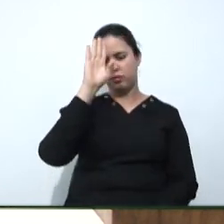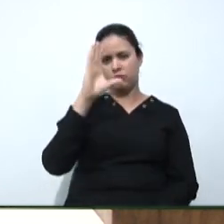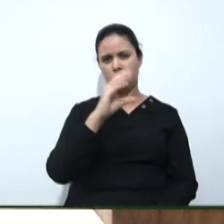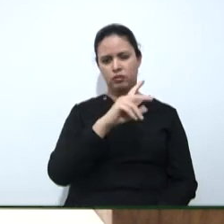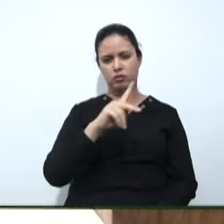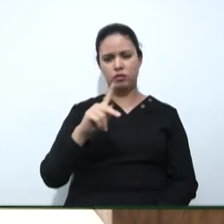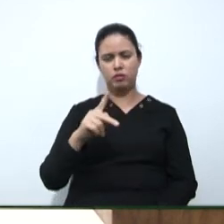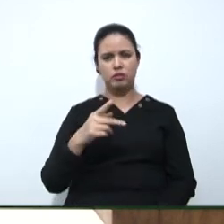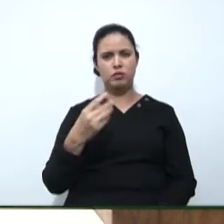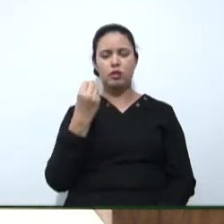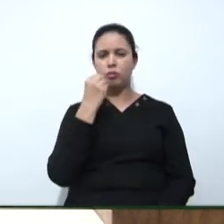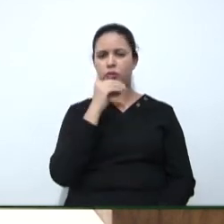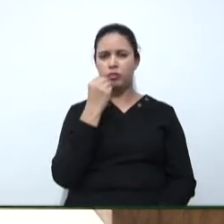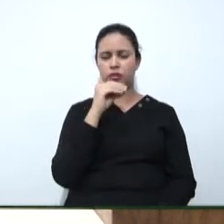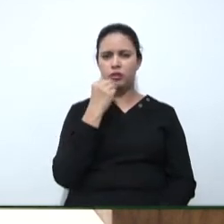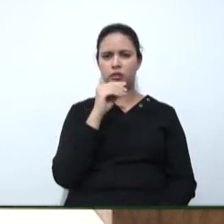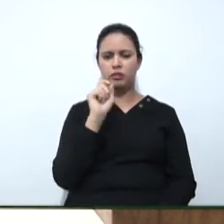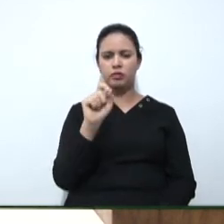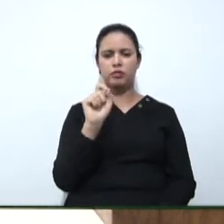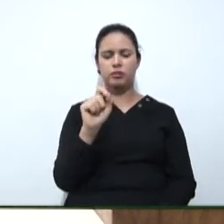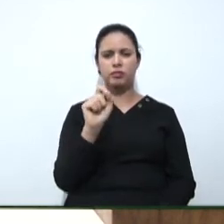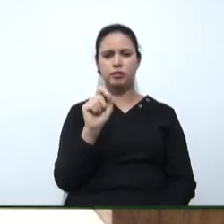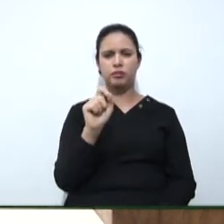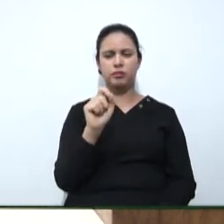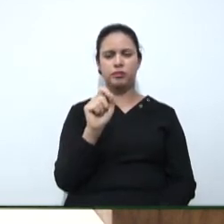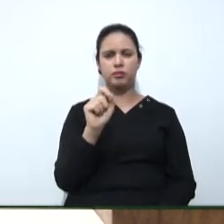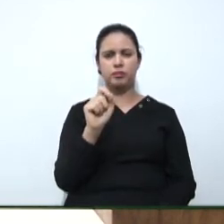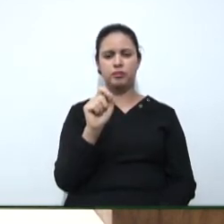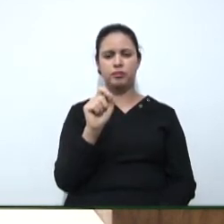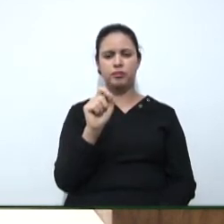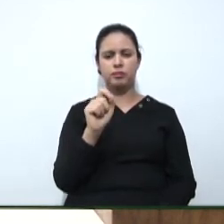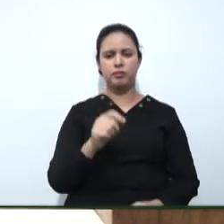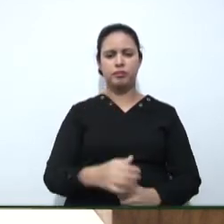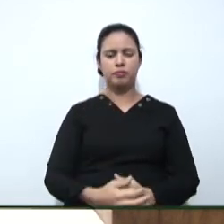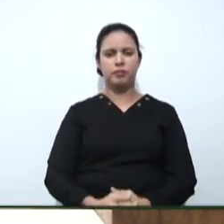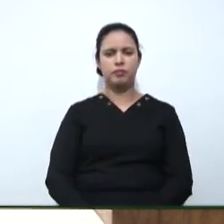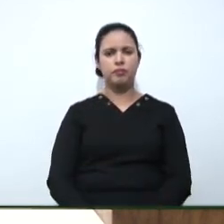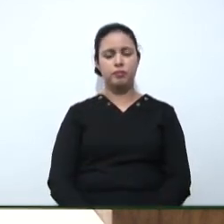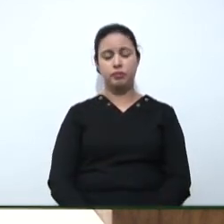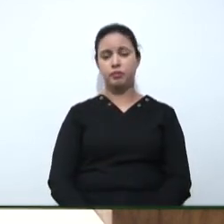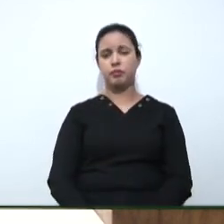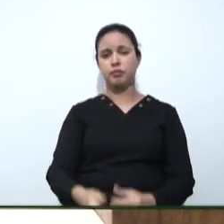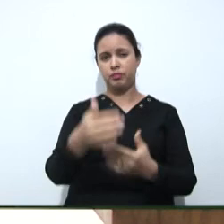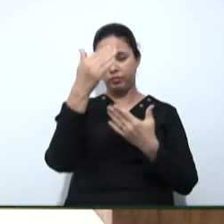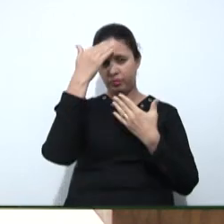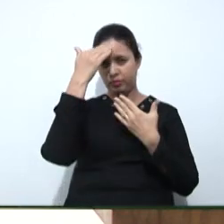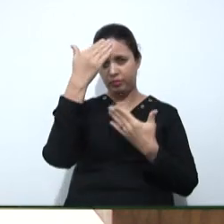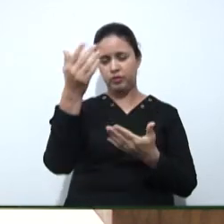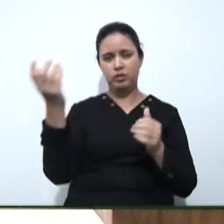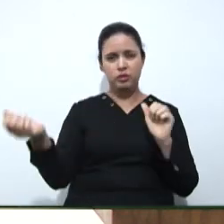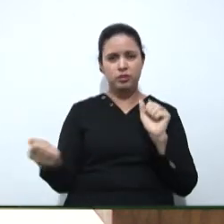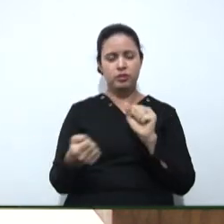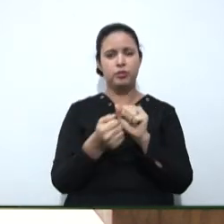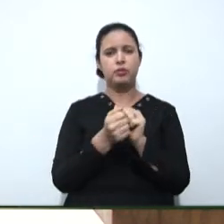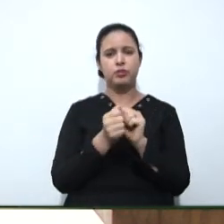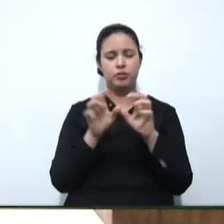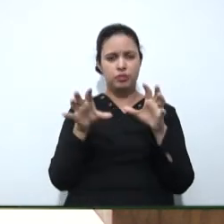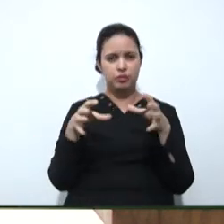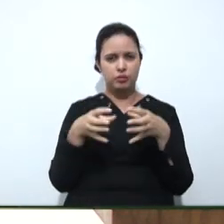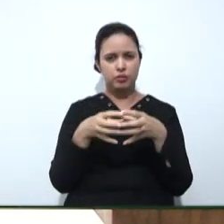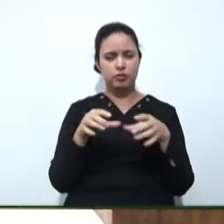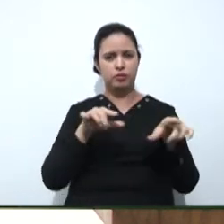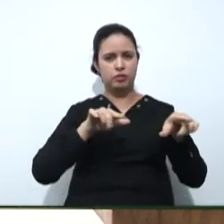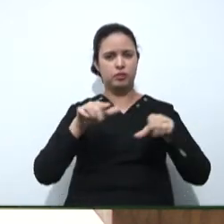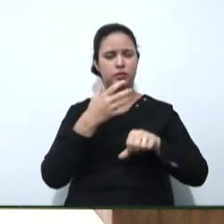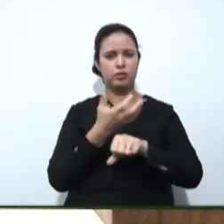cooperativas. Quero aproveitar e deixar aqui os meus agradecimentos por ter feito parte desta equipe de trabalho